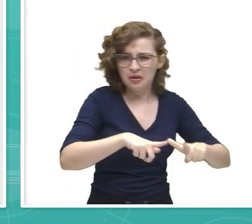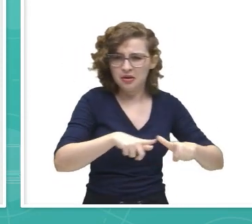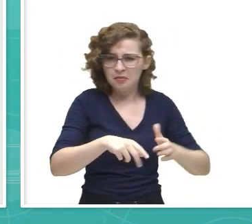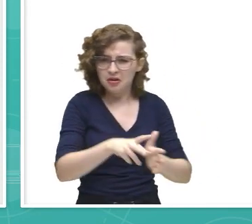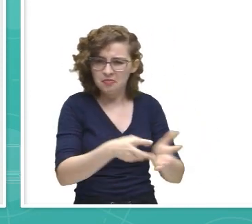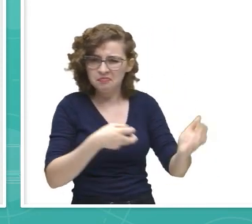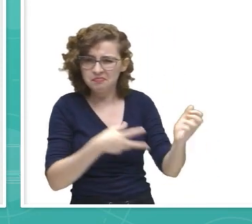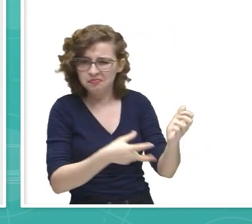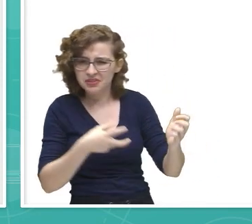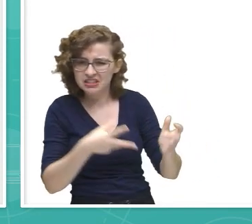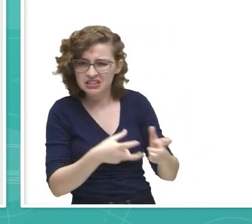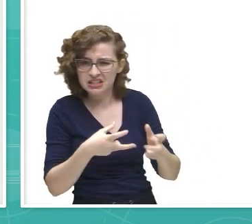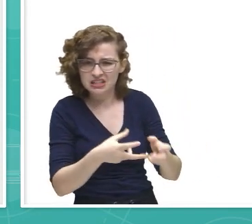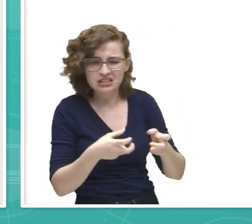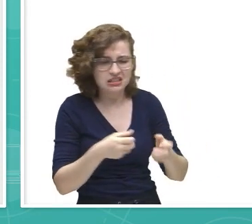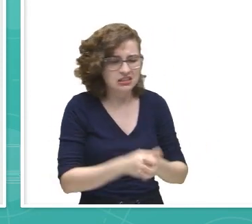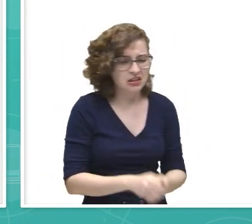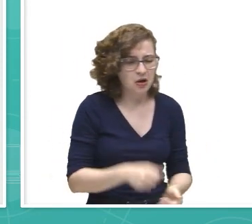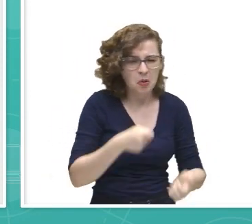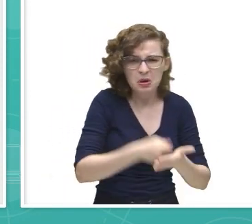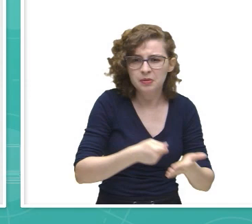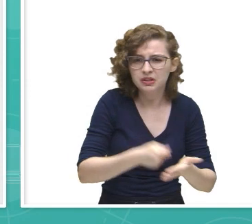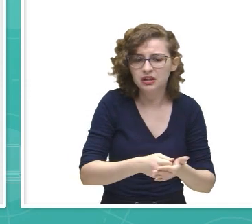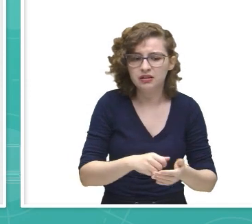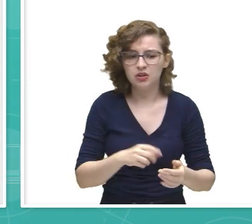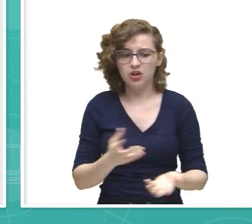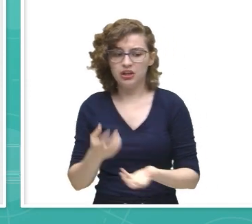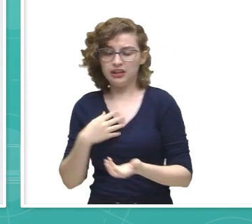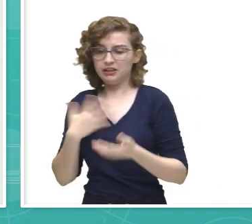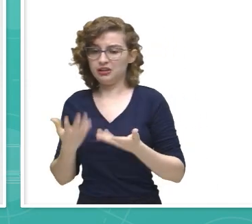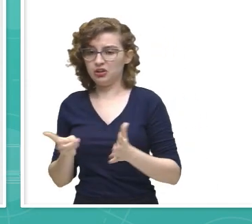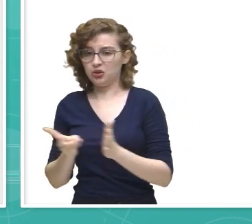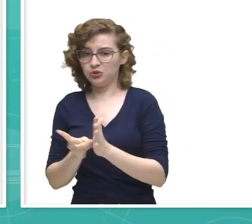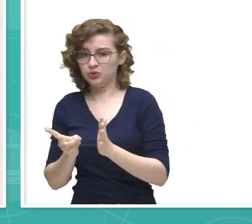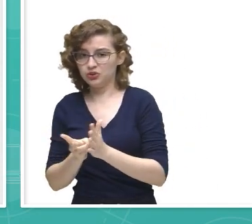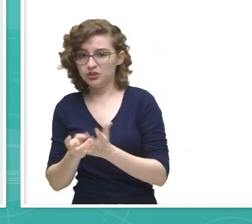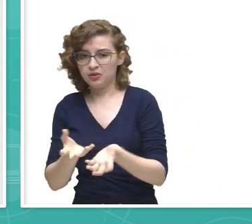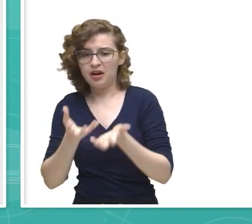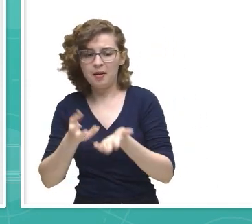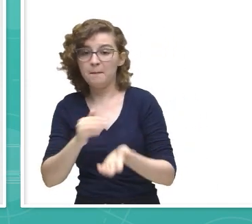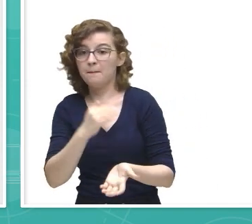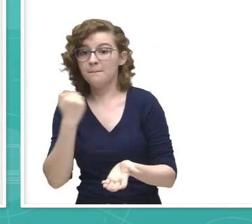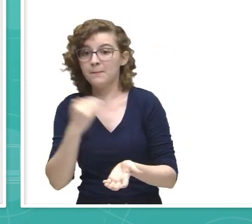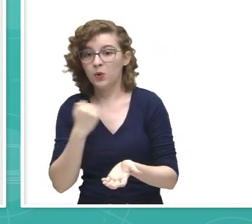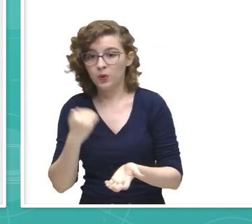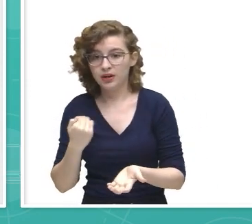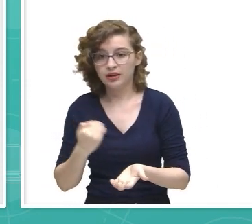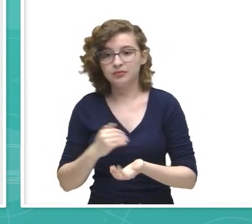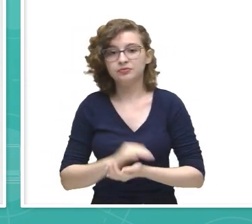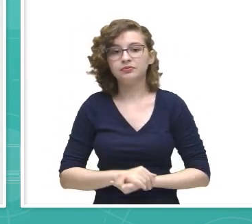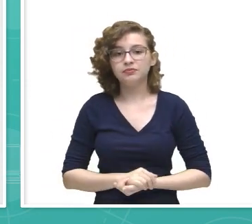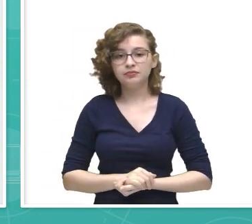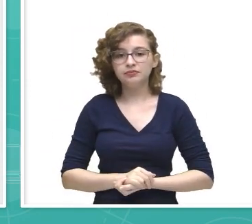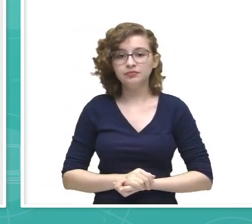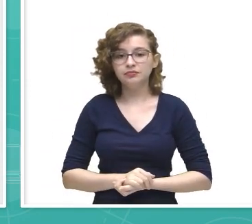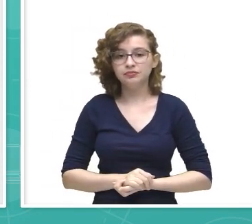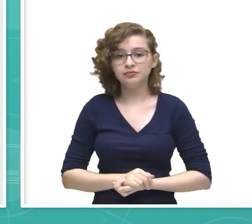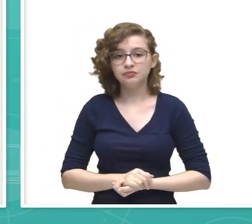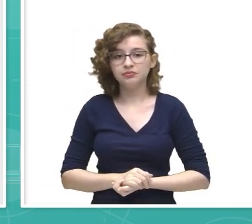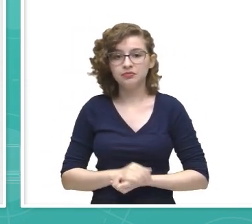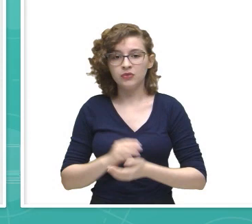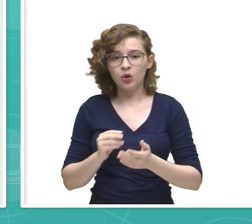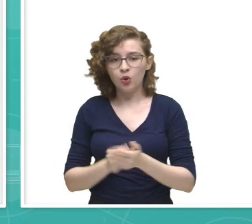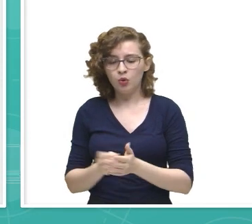escravidão e fizeram impostos nos engenhos de açúcar ou mesmo em outros trabalhos. Opção C, reação dos povos indígenas